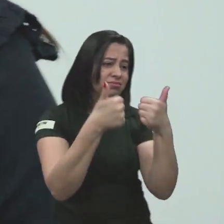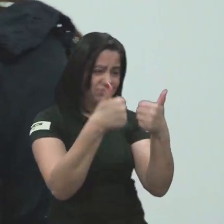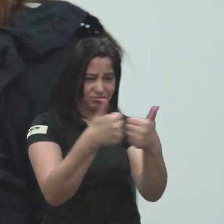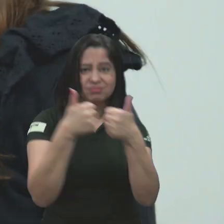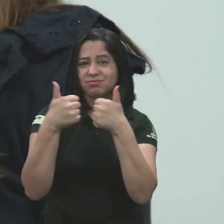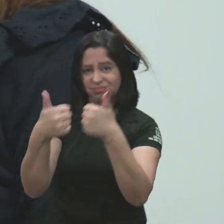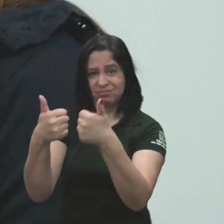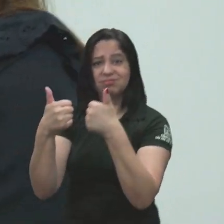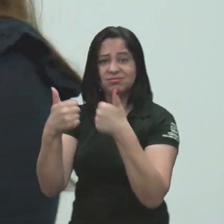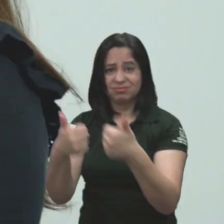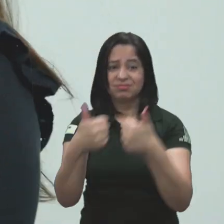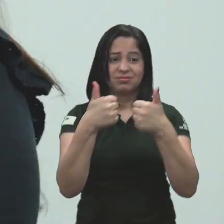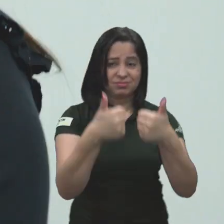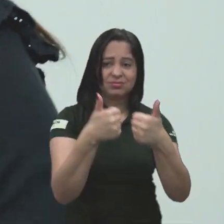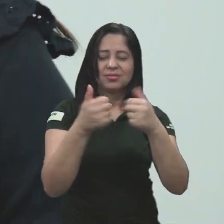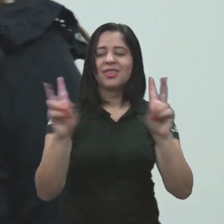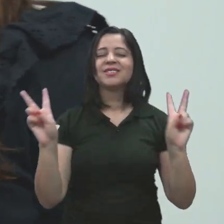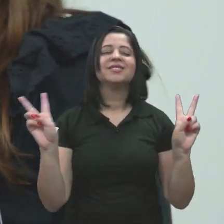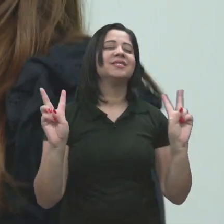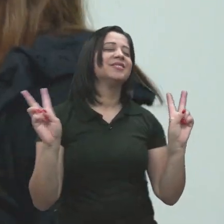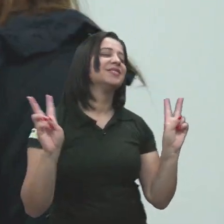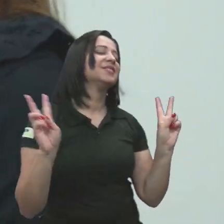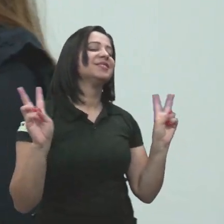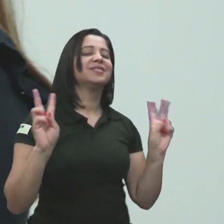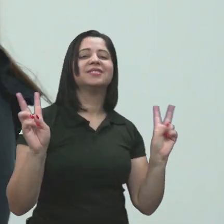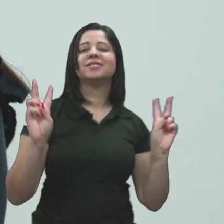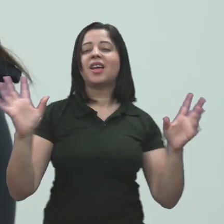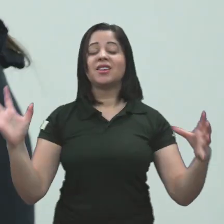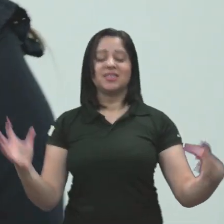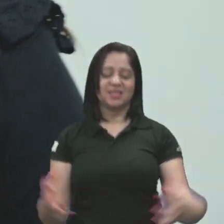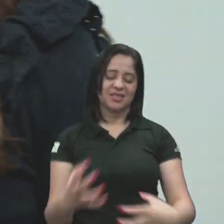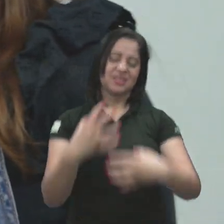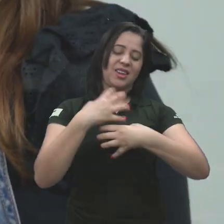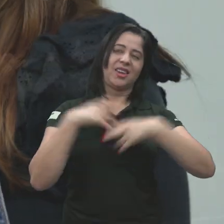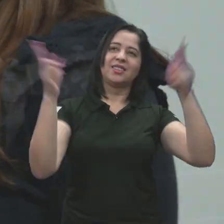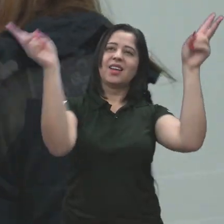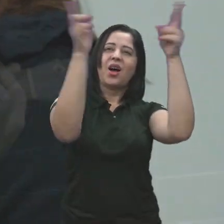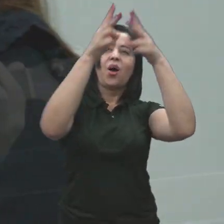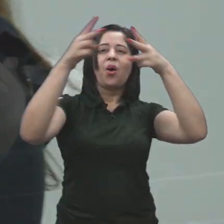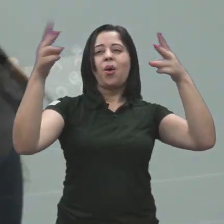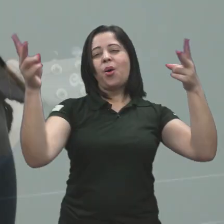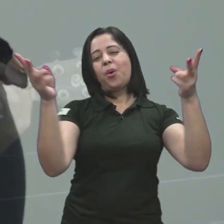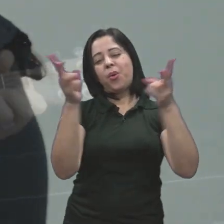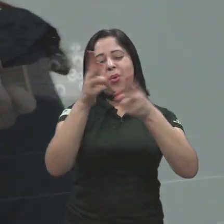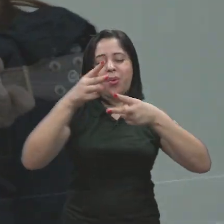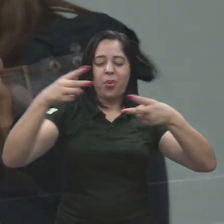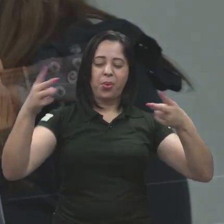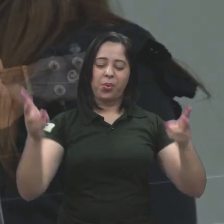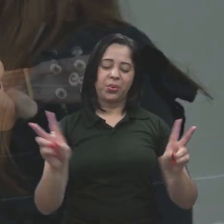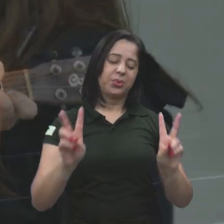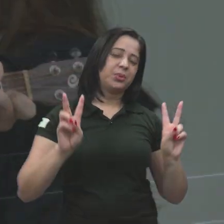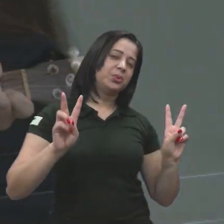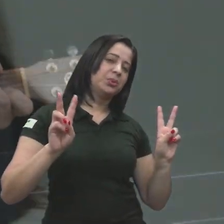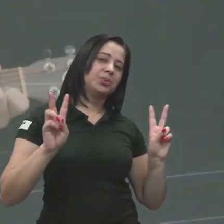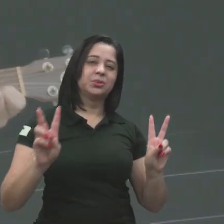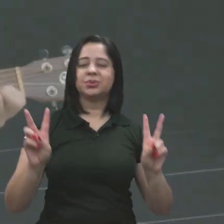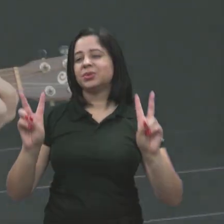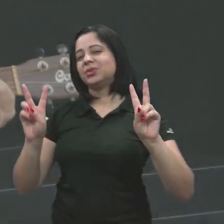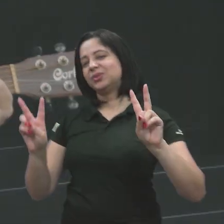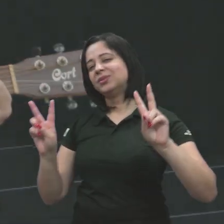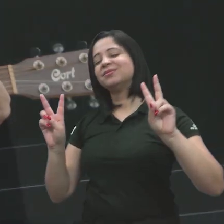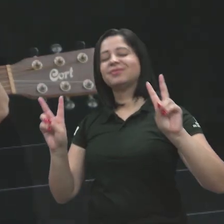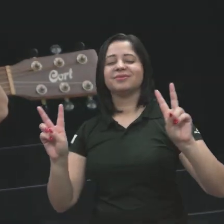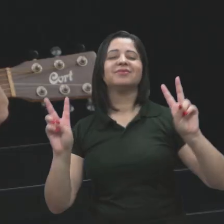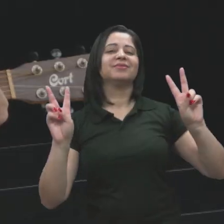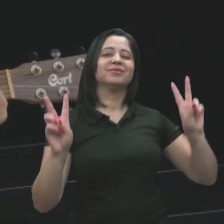tudo bem, é só ficar zen. Sinta o vento te guiar. Fique